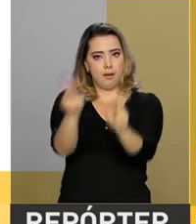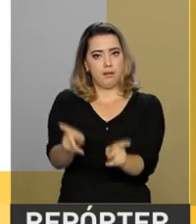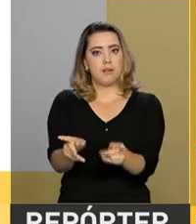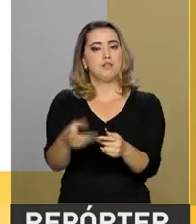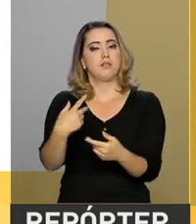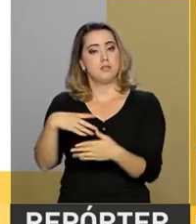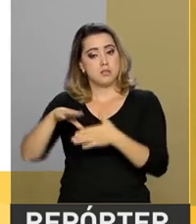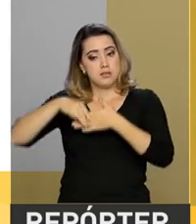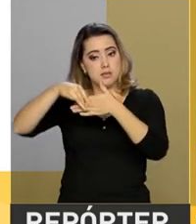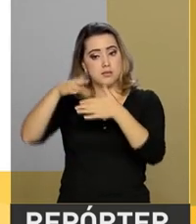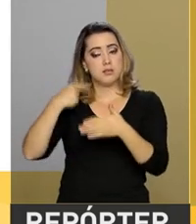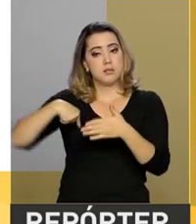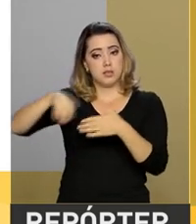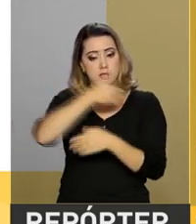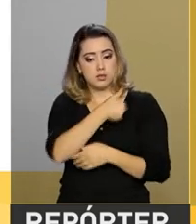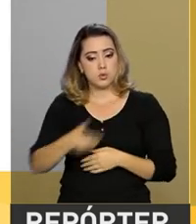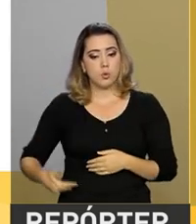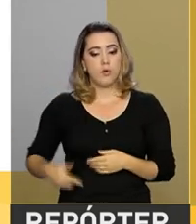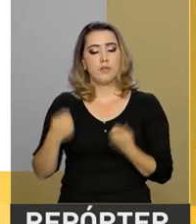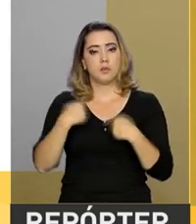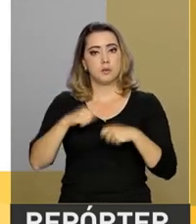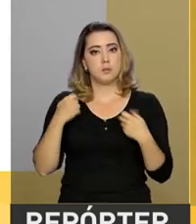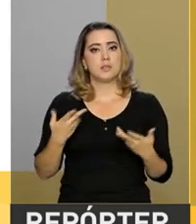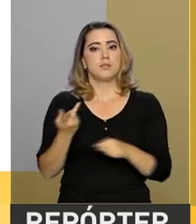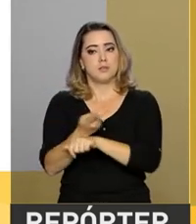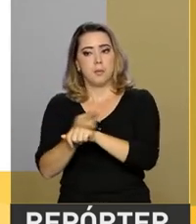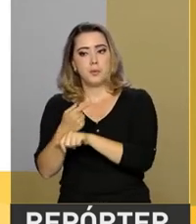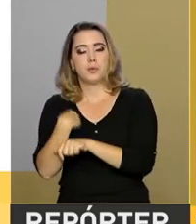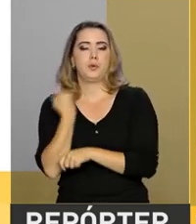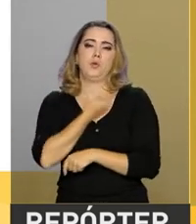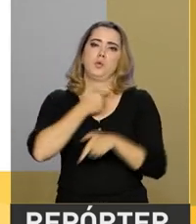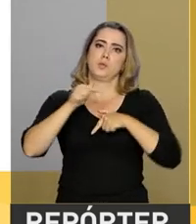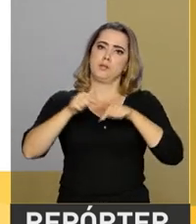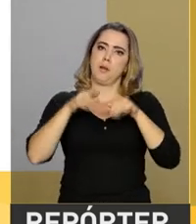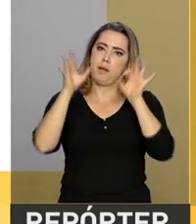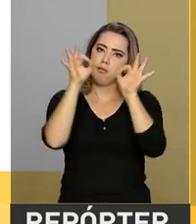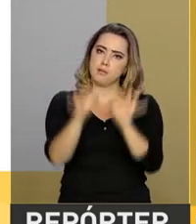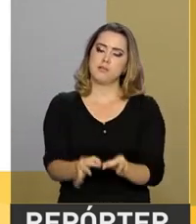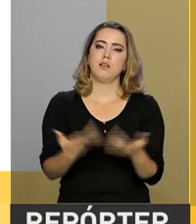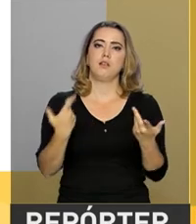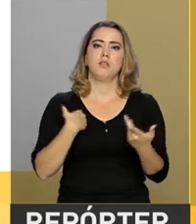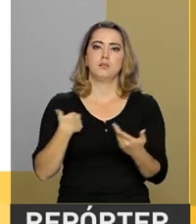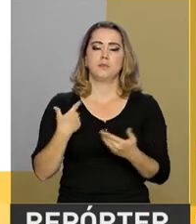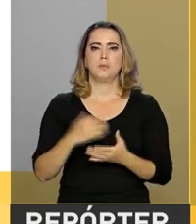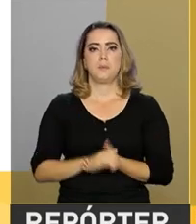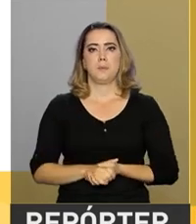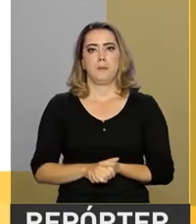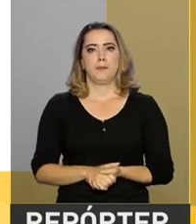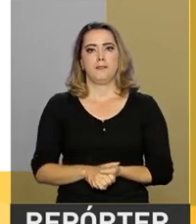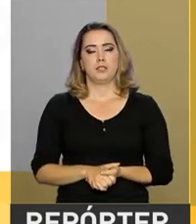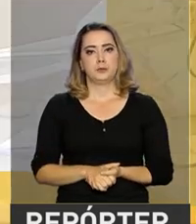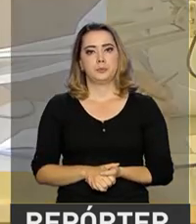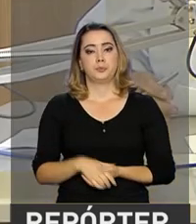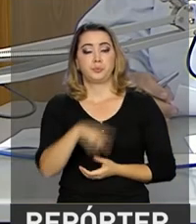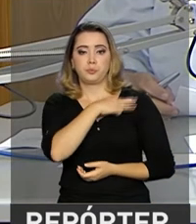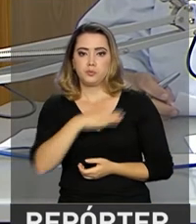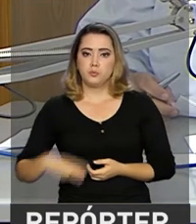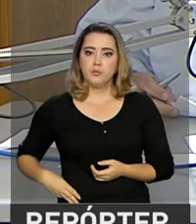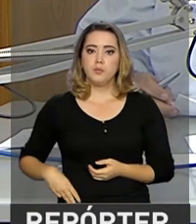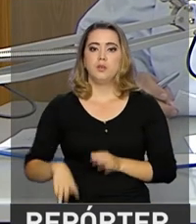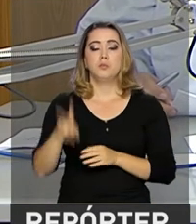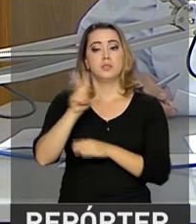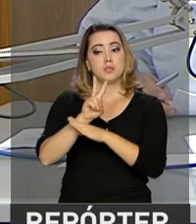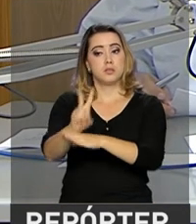que procurar, evidentemente, constituídas, e esse é o nosso papel, que tem o dever de propiciar. Ministro da Defesa,